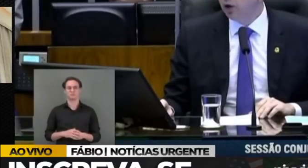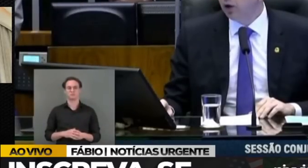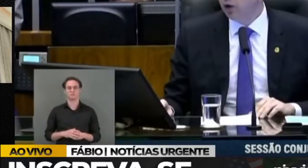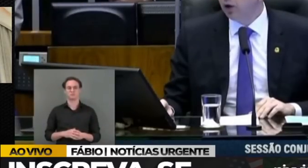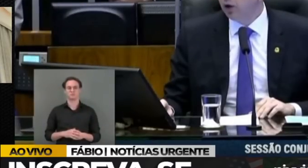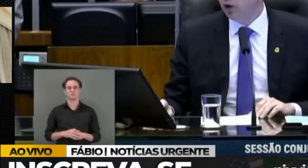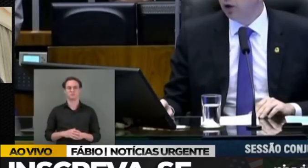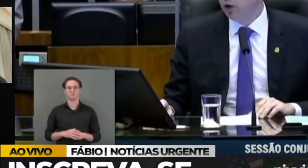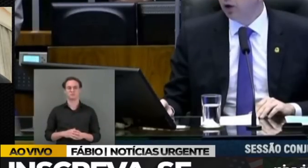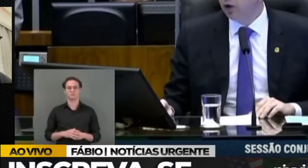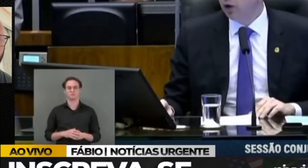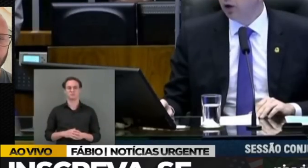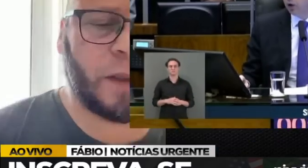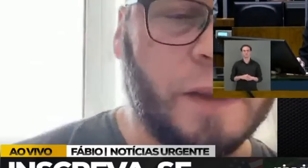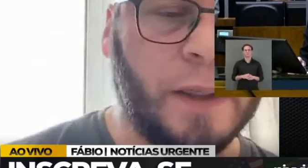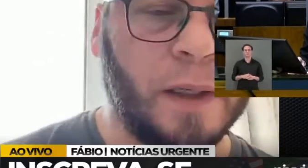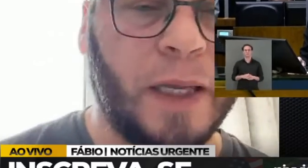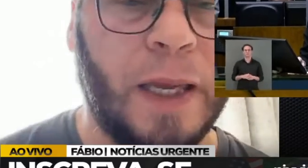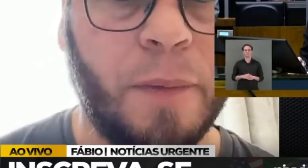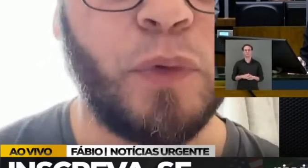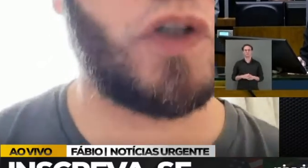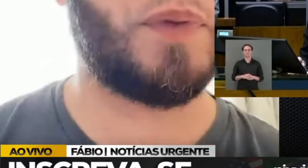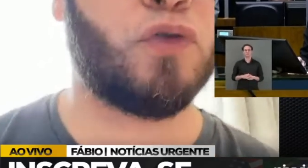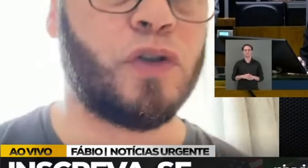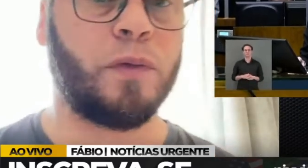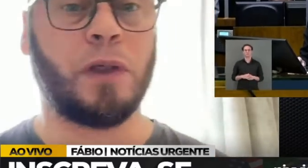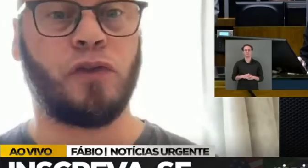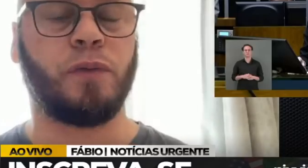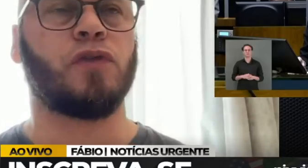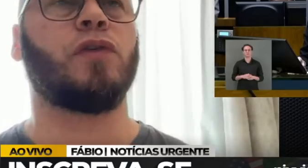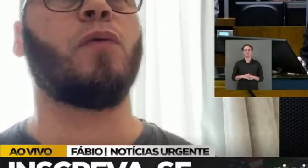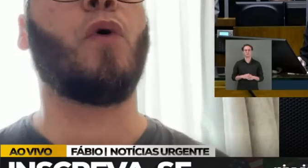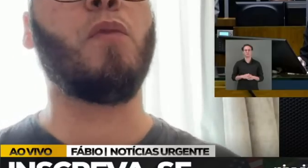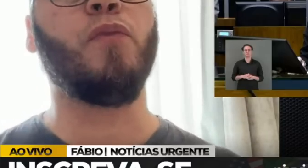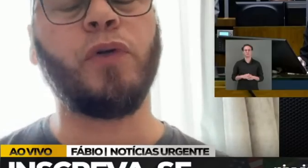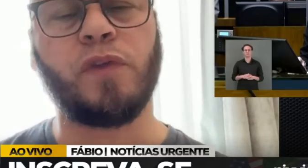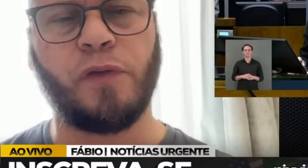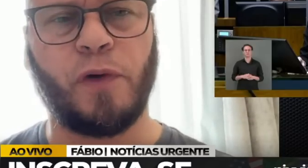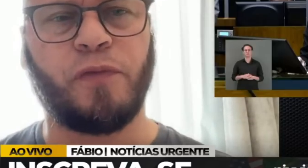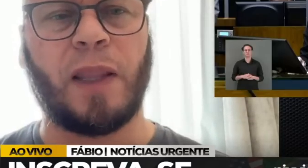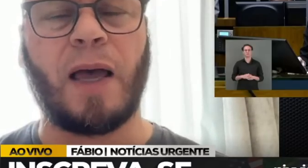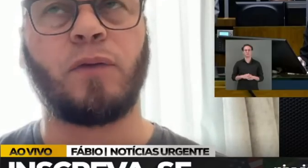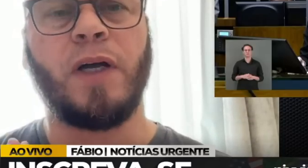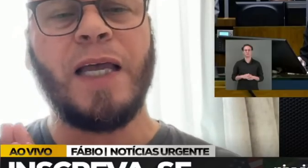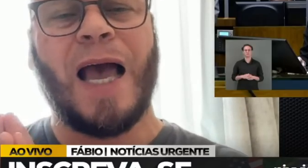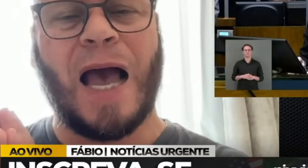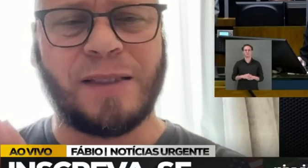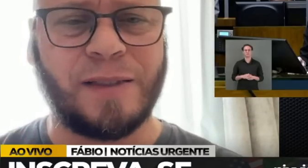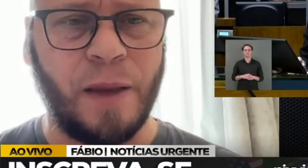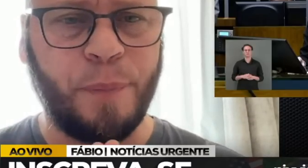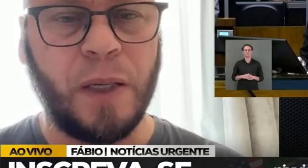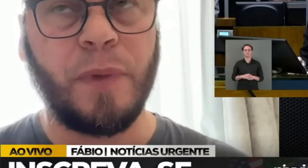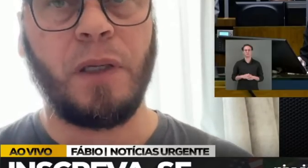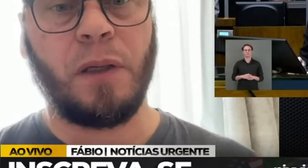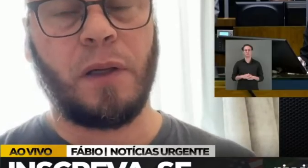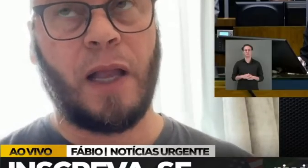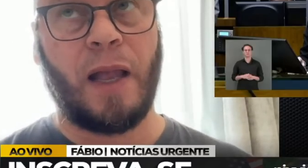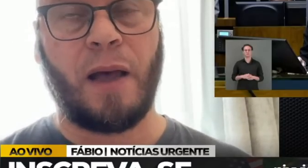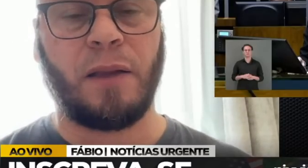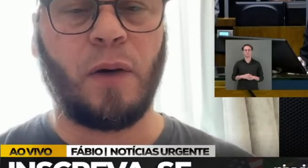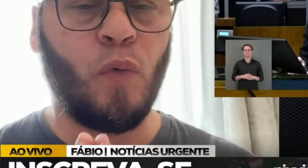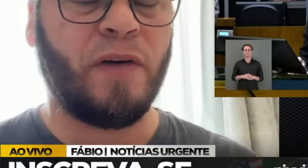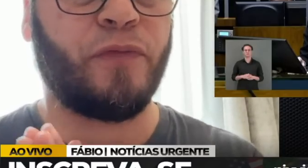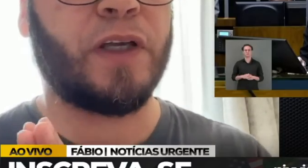Então, pessoal, vamos entender aqui, muitas pessoas não entendiam isso. Então, como muito se foi falado, a CPMI,